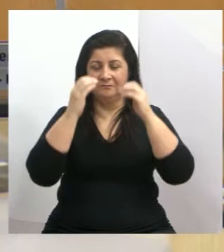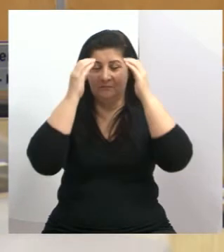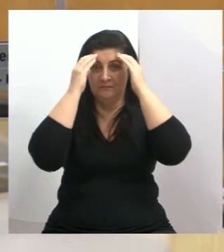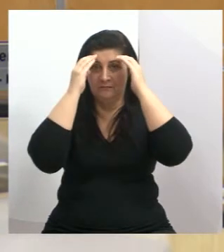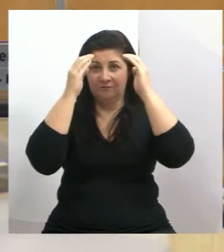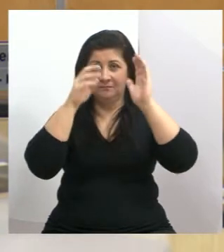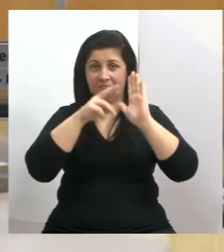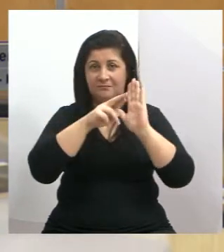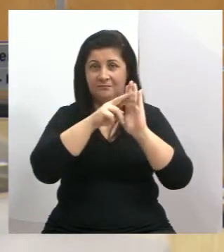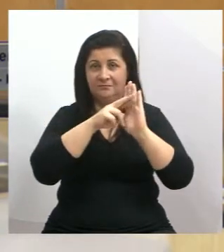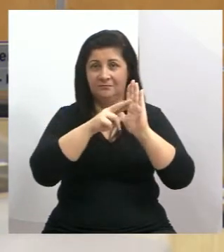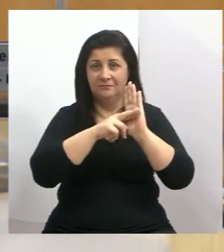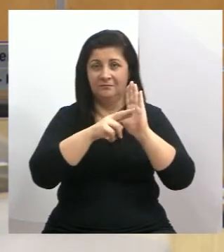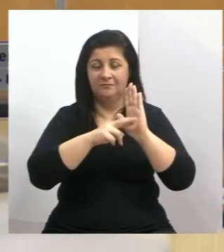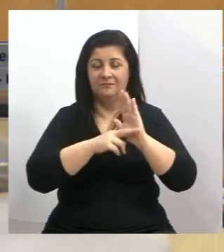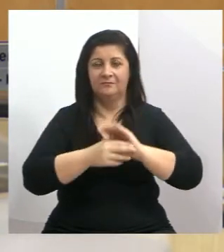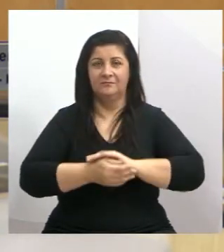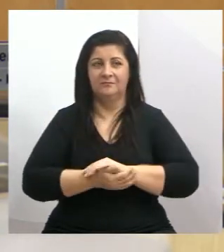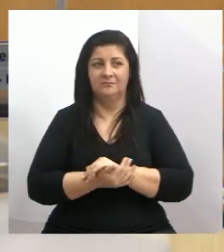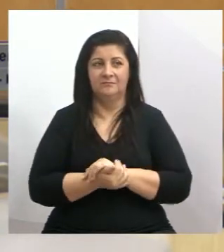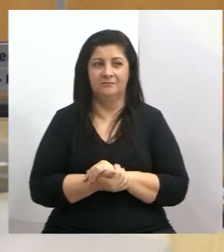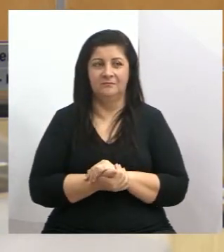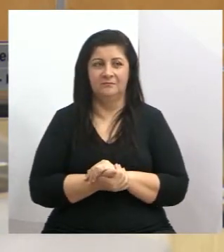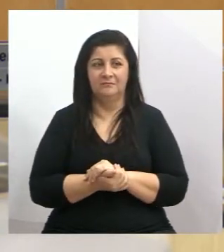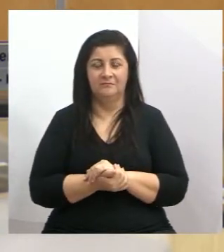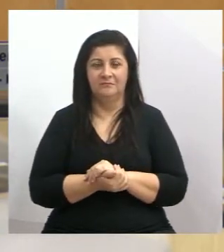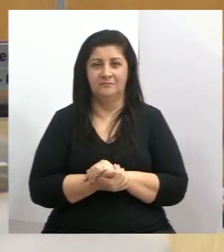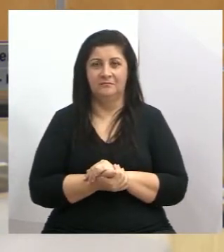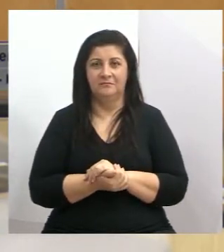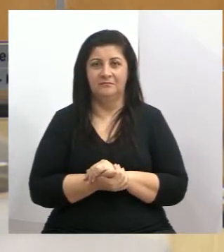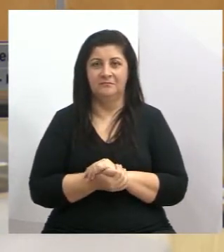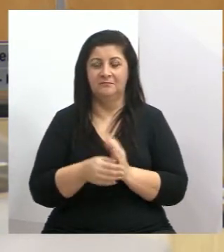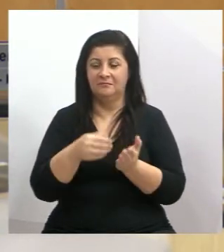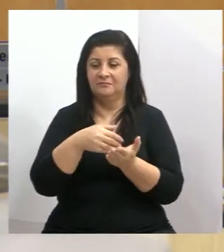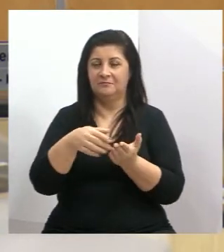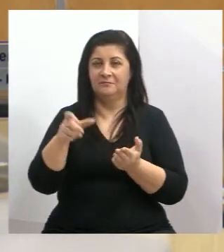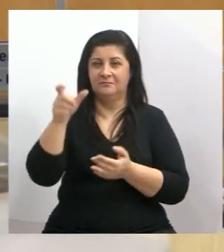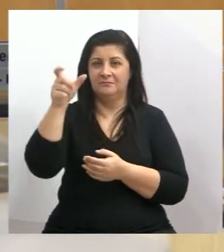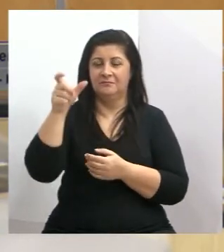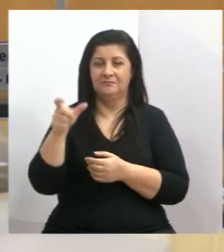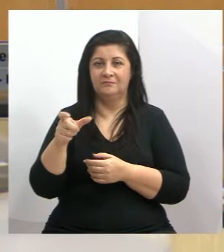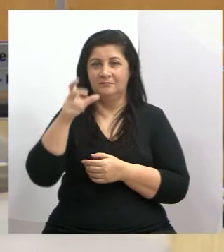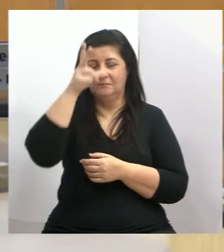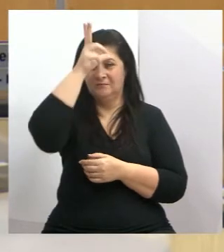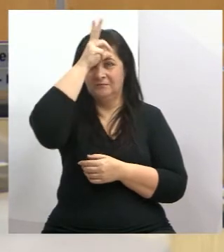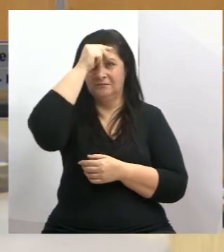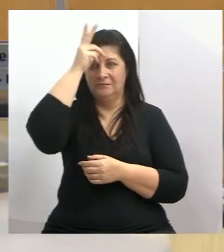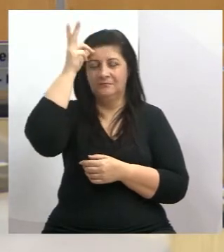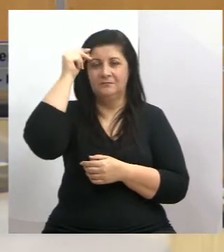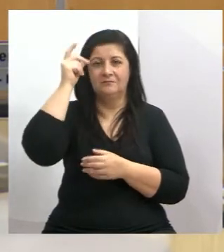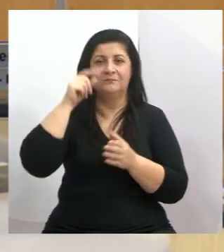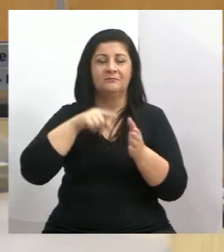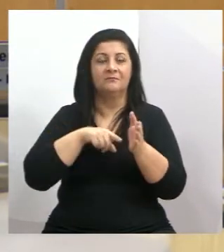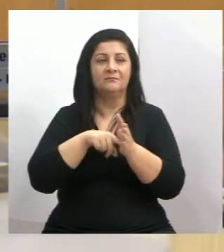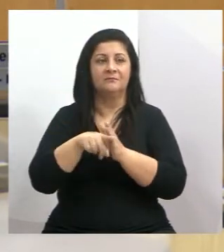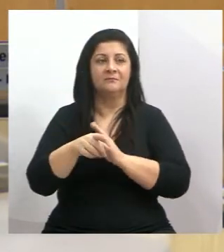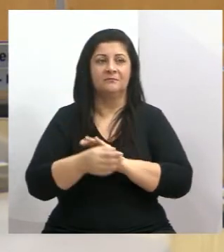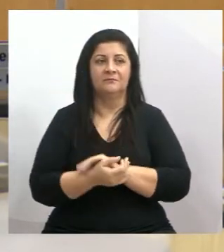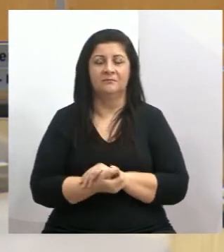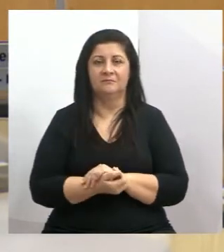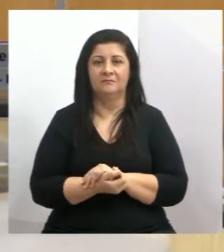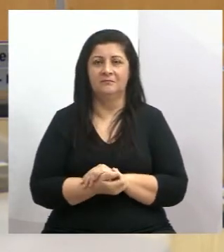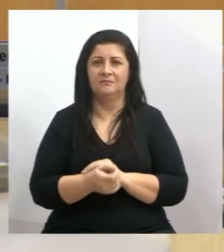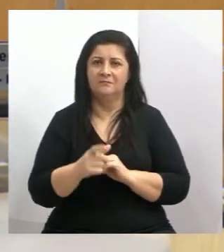as formalidades regimentais que seja encaminhado ao Senhor Prefeito Municipal de Jacareí o seguinte pedindo informação